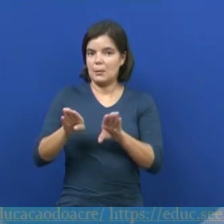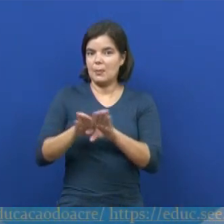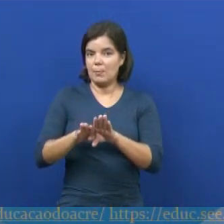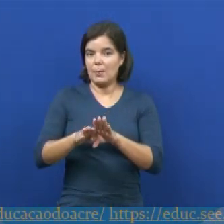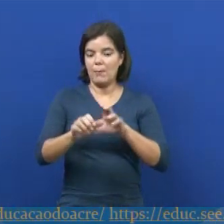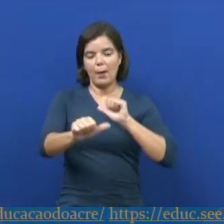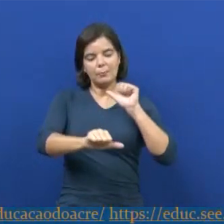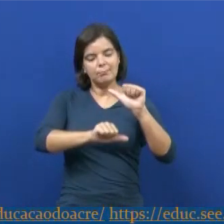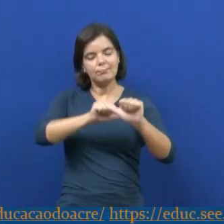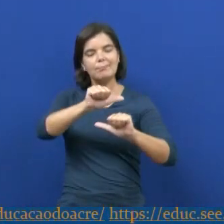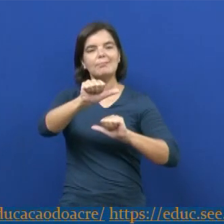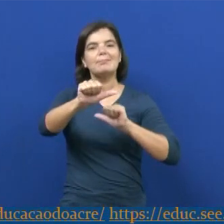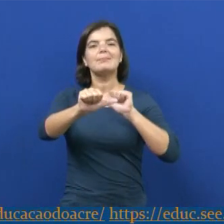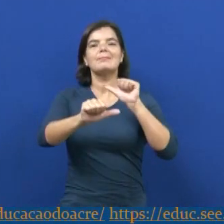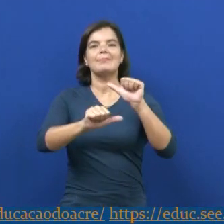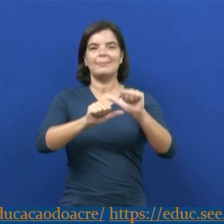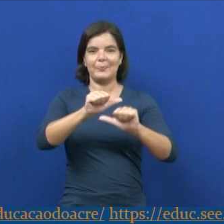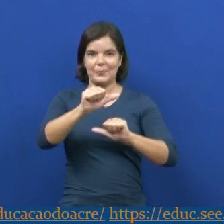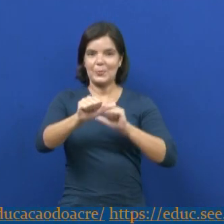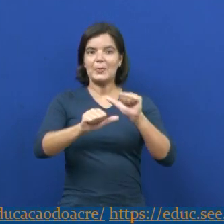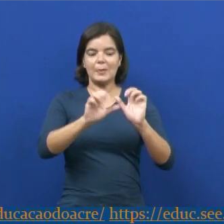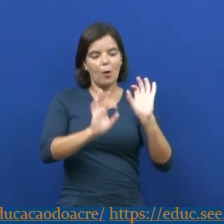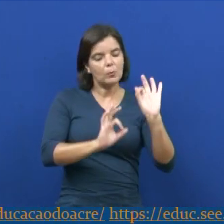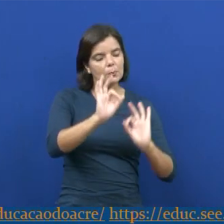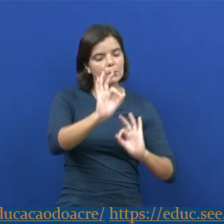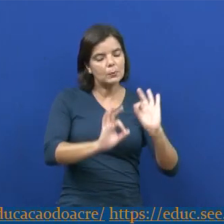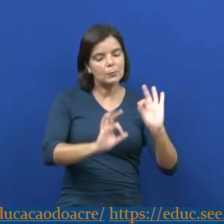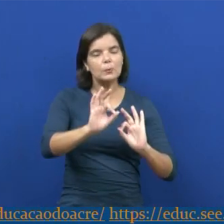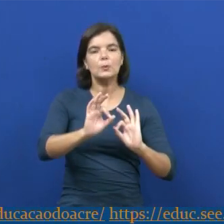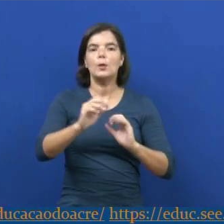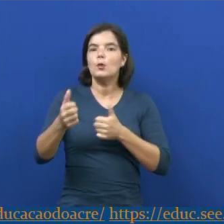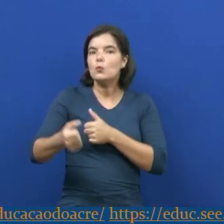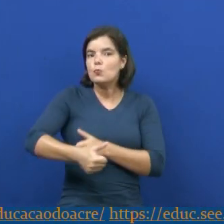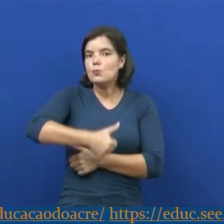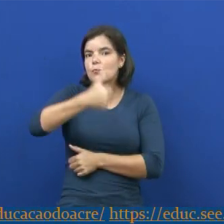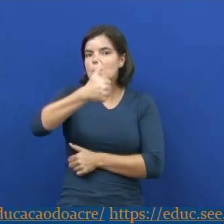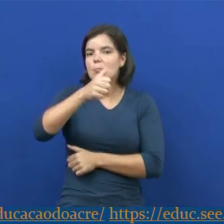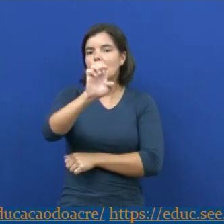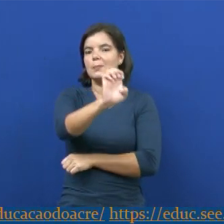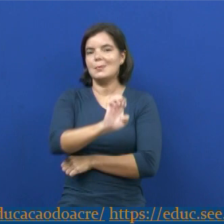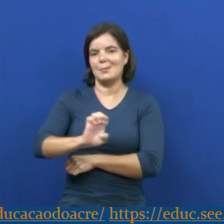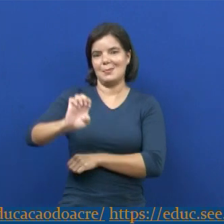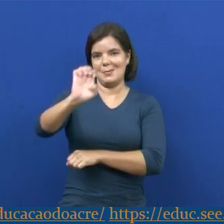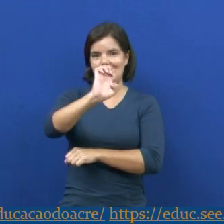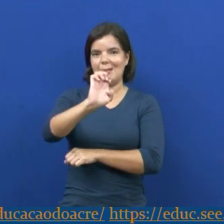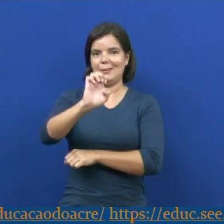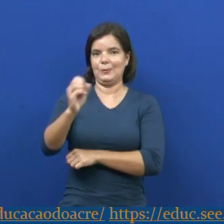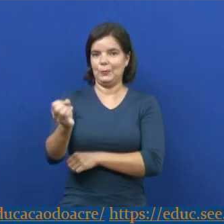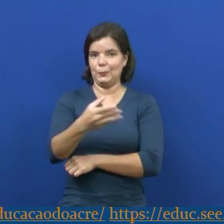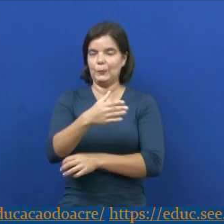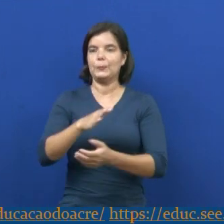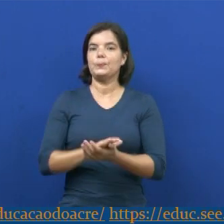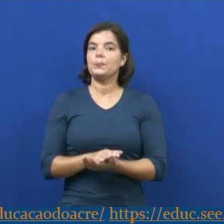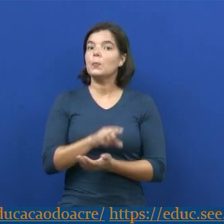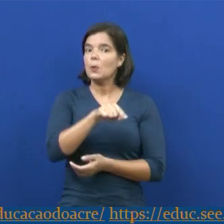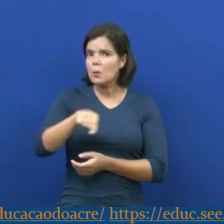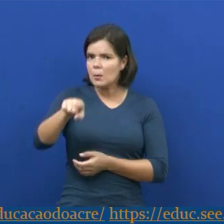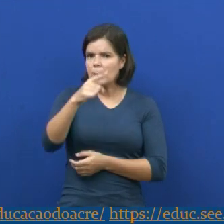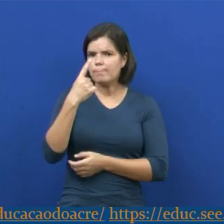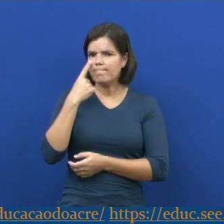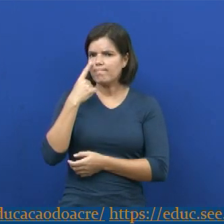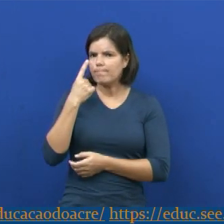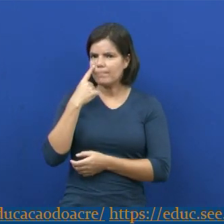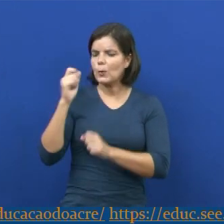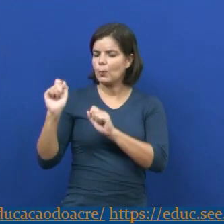vai transformar na formação dos primeiros estados modernos. E isso eu quero que vocês